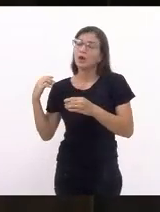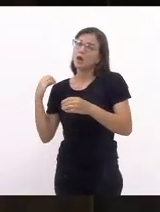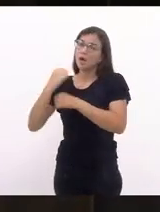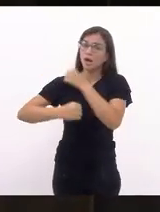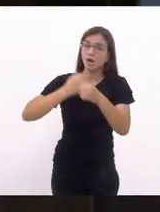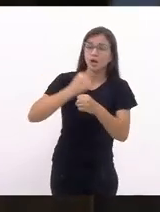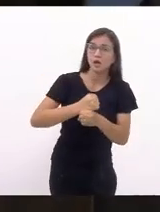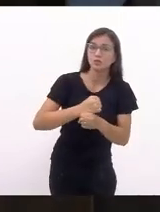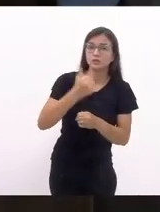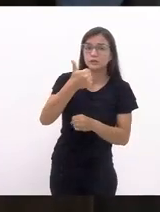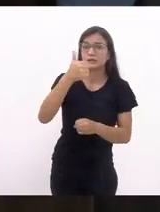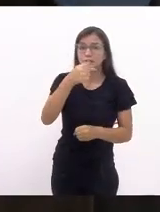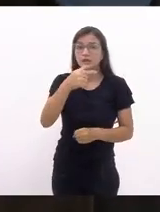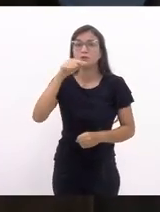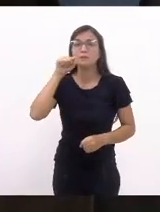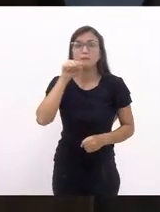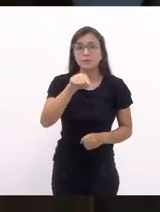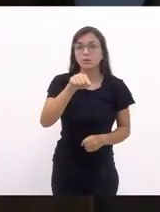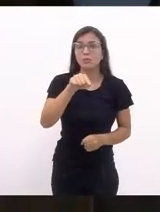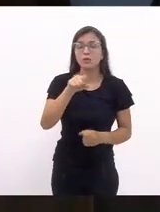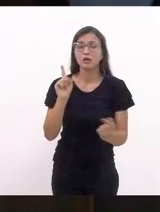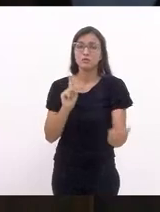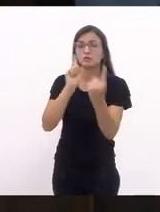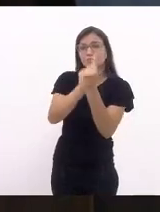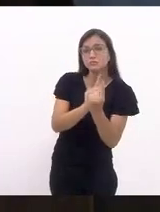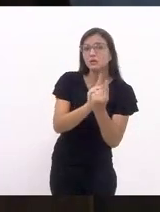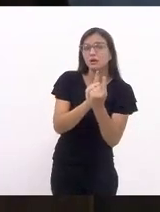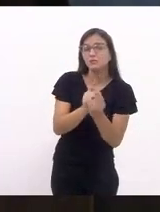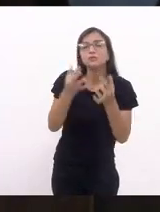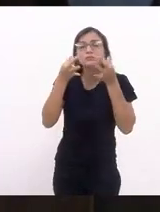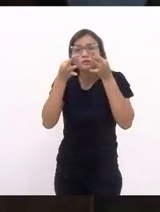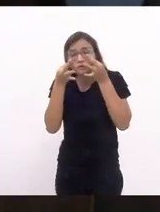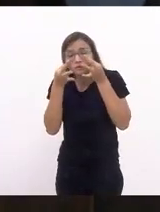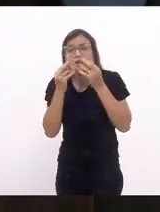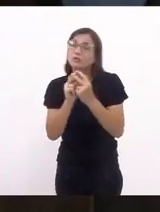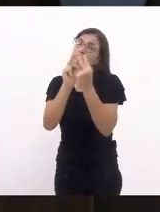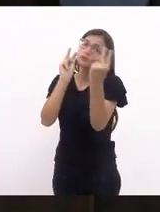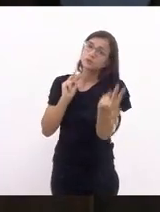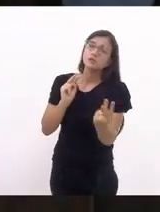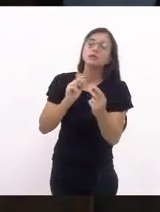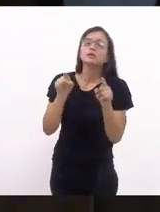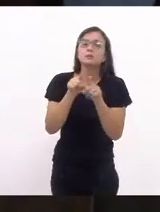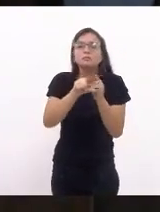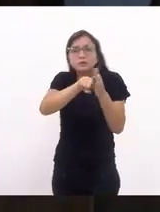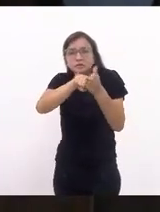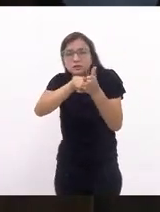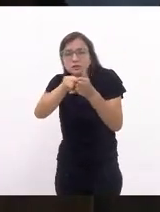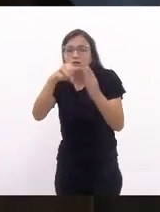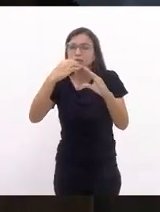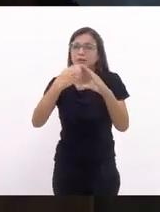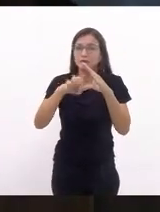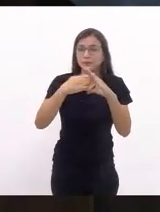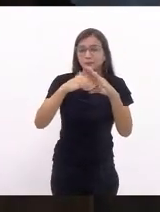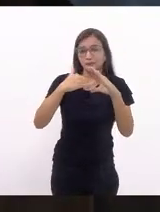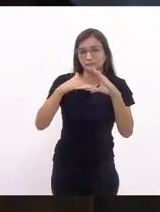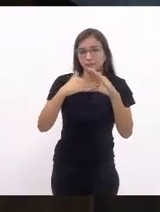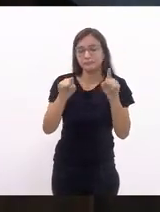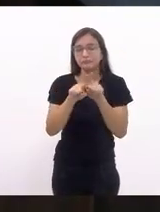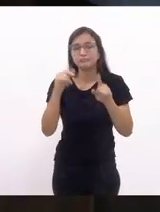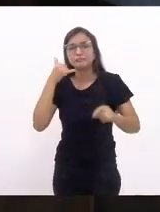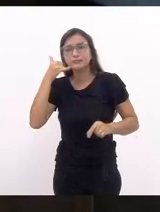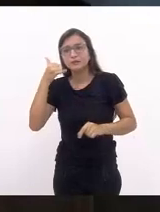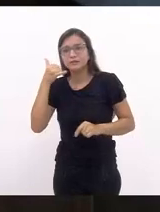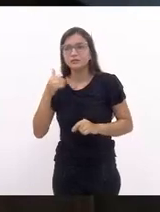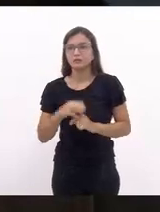17 mil atendimentos entre presenciais e pesquisas por e-mail e telefone TV alerj em 2021